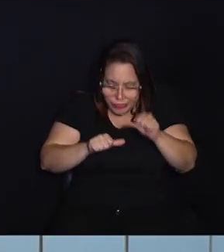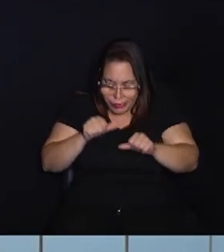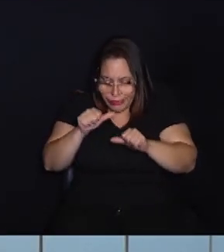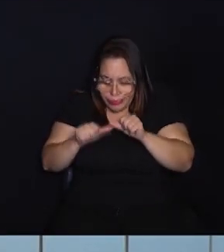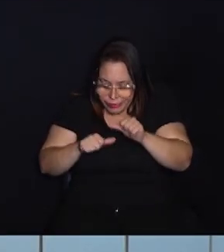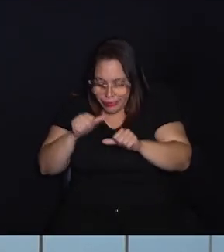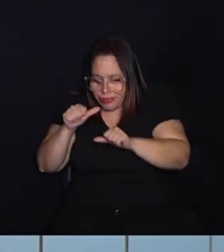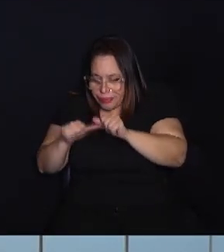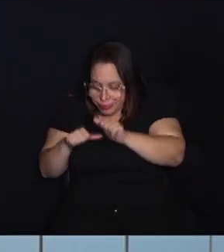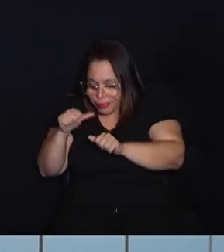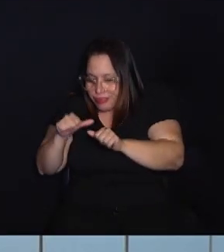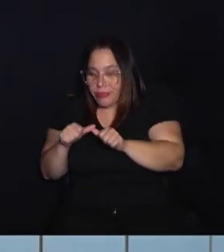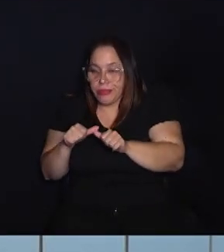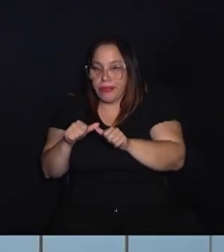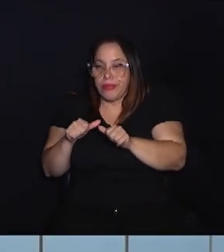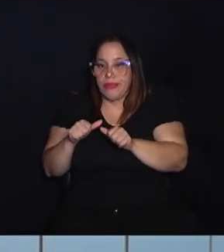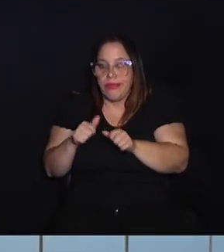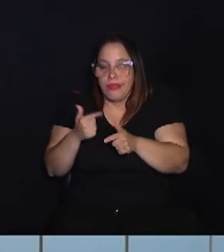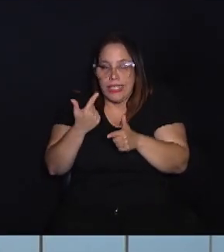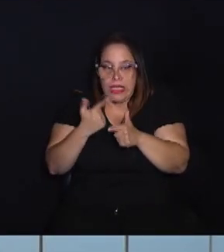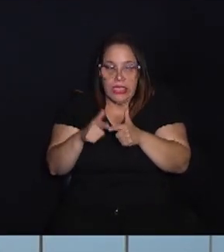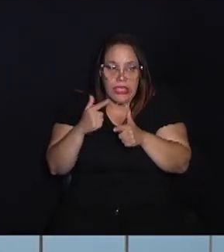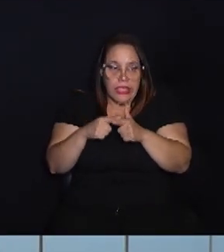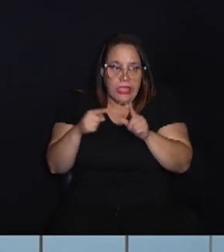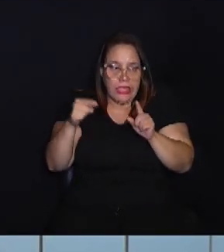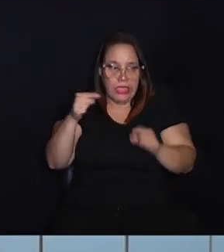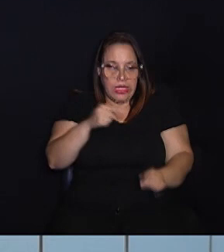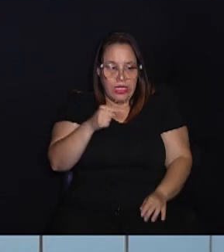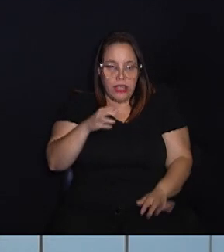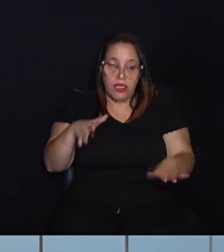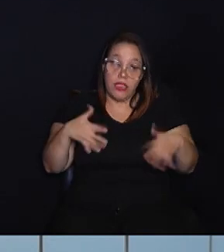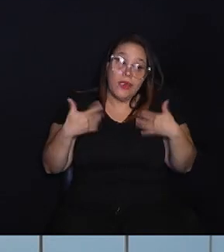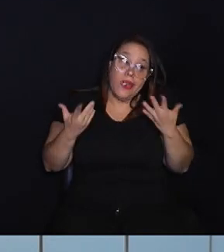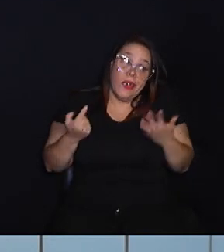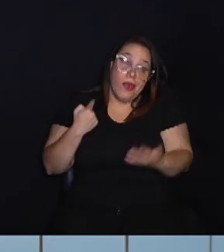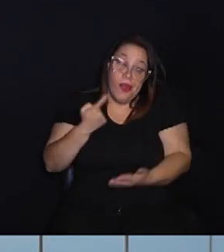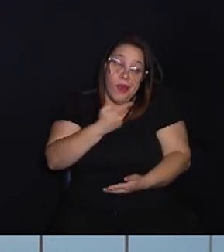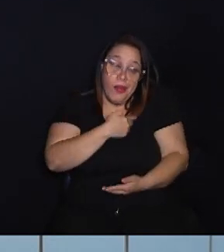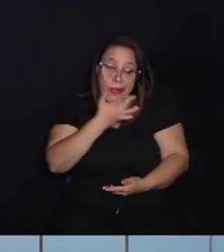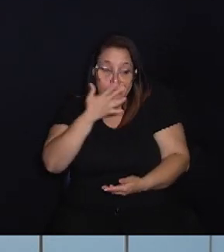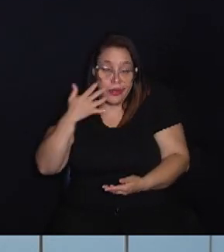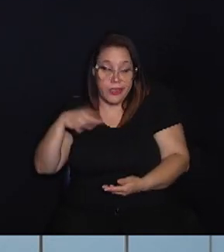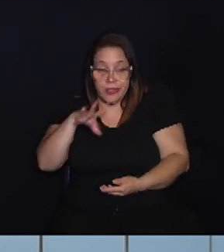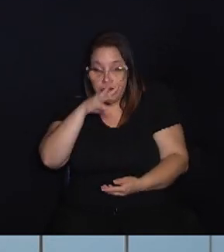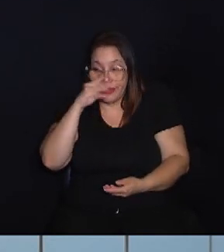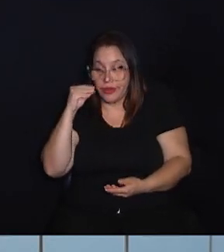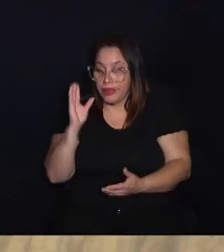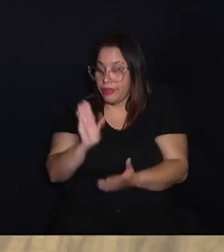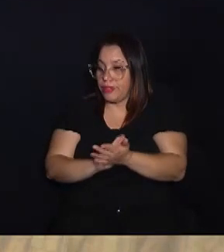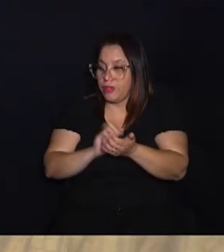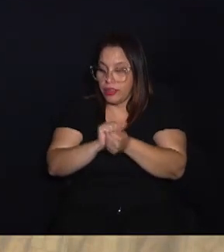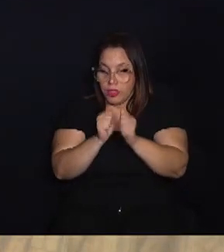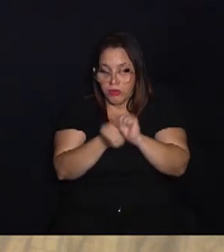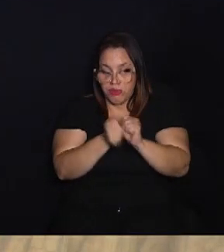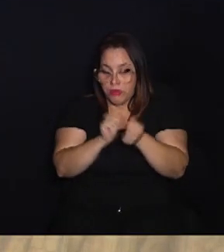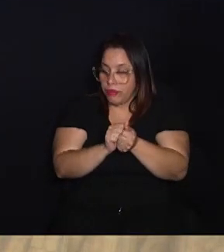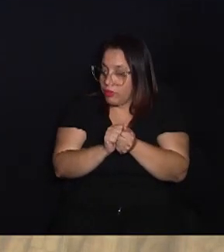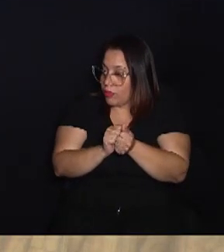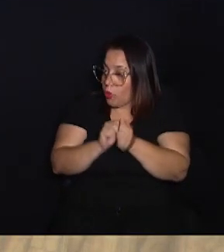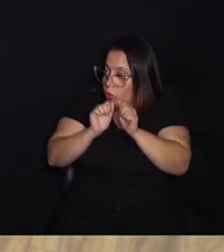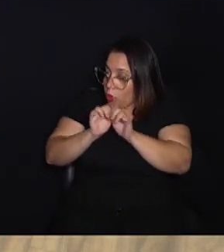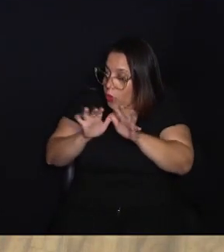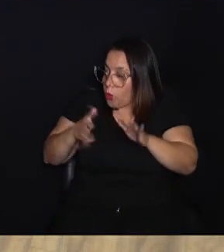não tragam consequências negativas a nossas crianças e adolescentes. Adaptações para tentar extrair